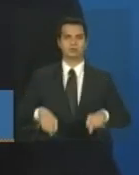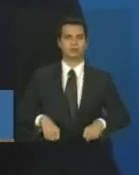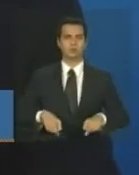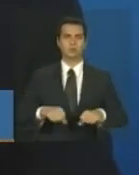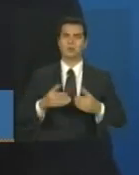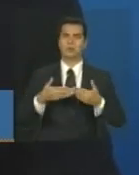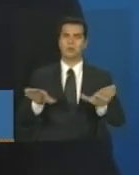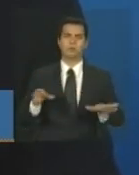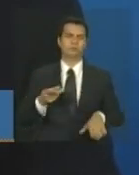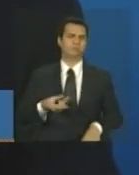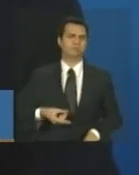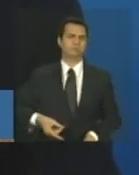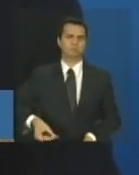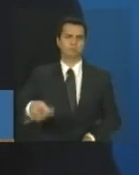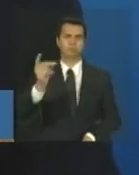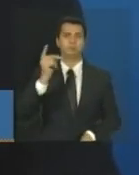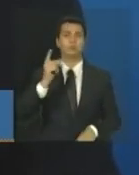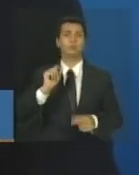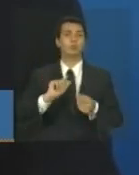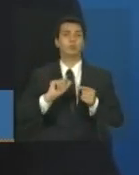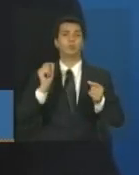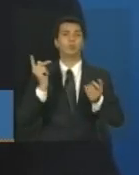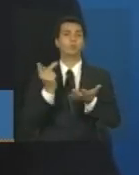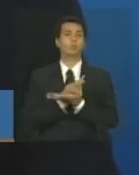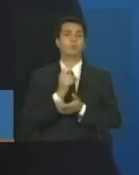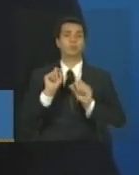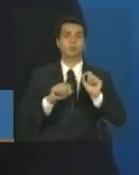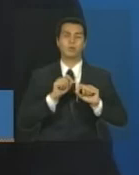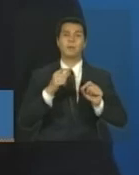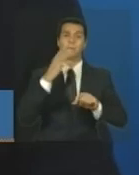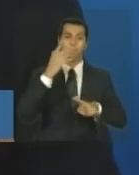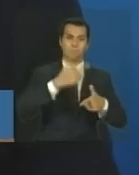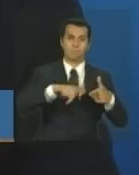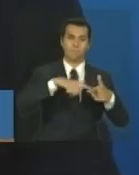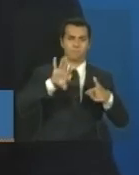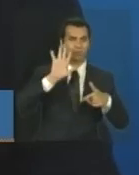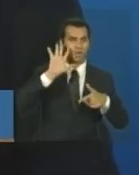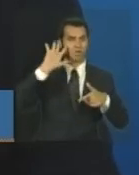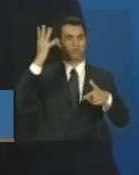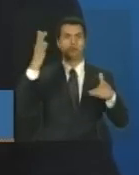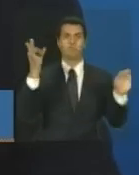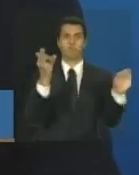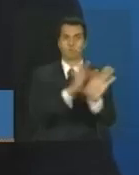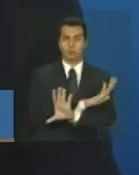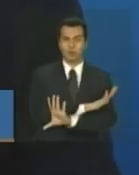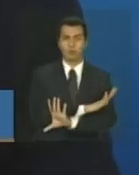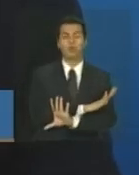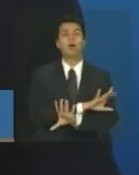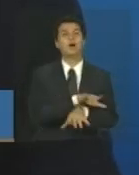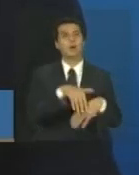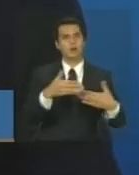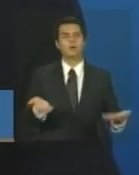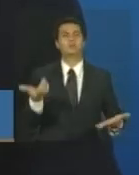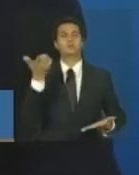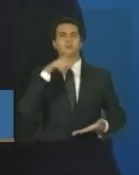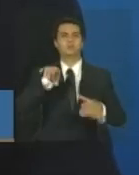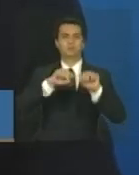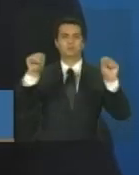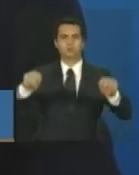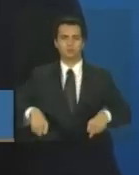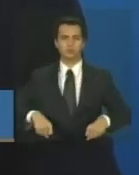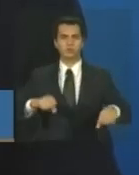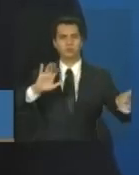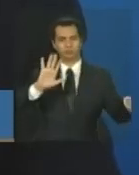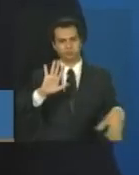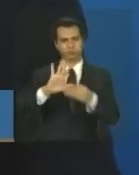indefinida indefinidamente ou seja até que ele resolva o problema a partir da resolução do problema é o sistema